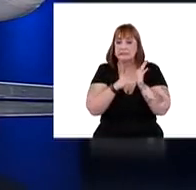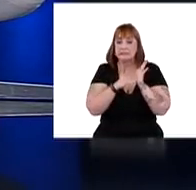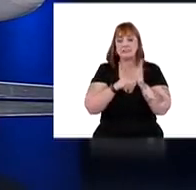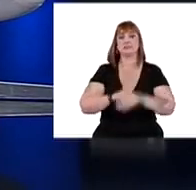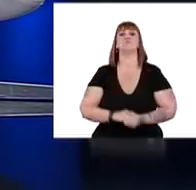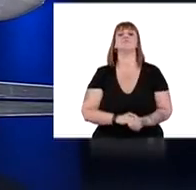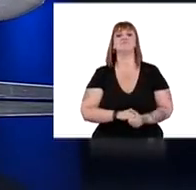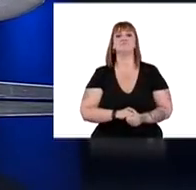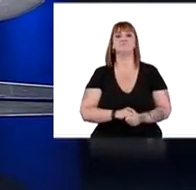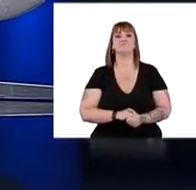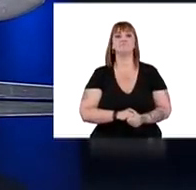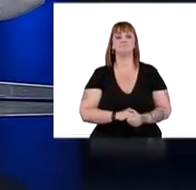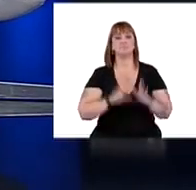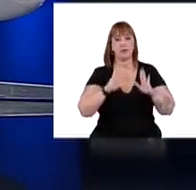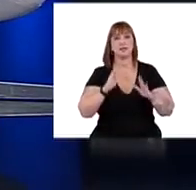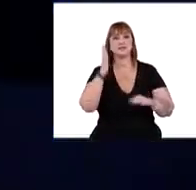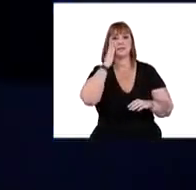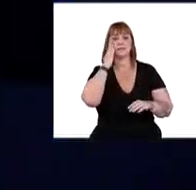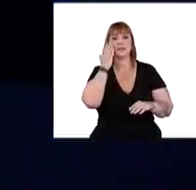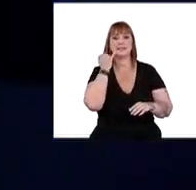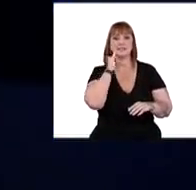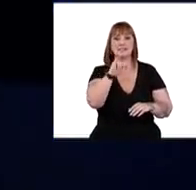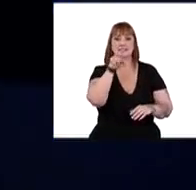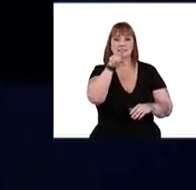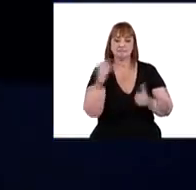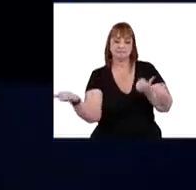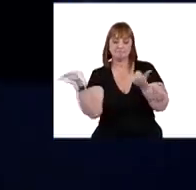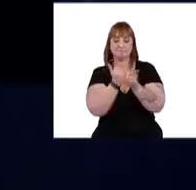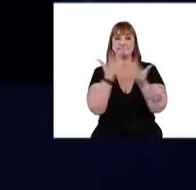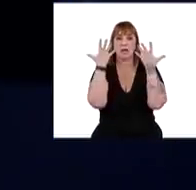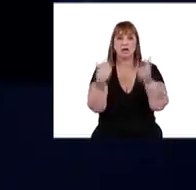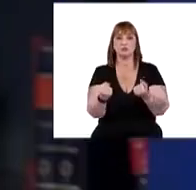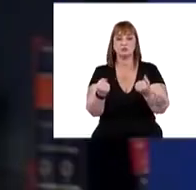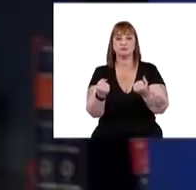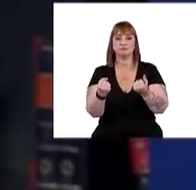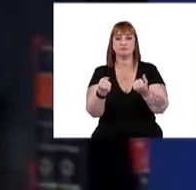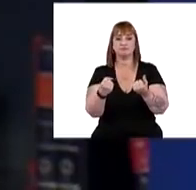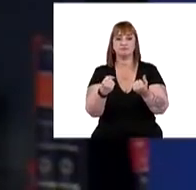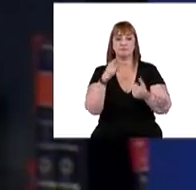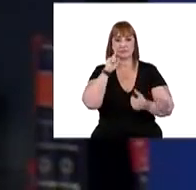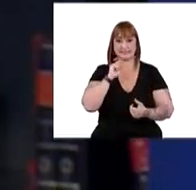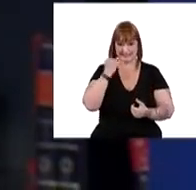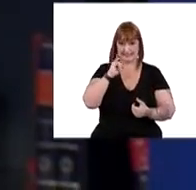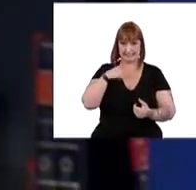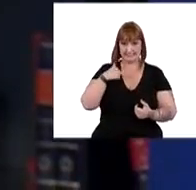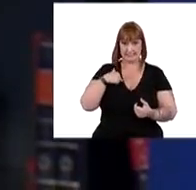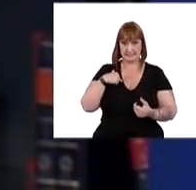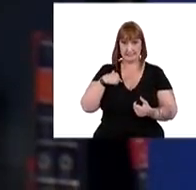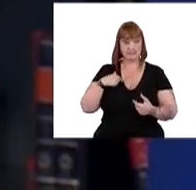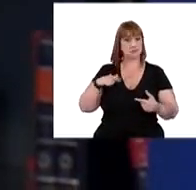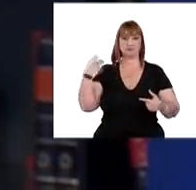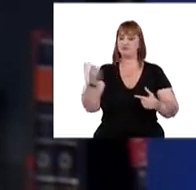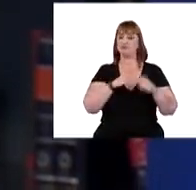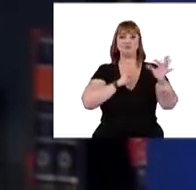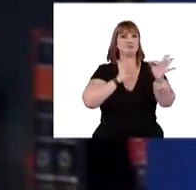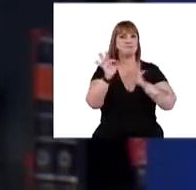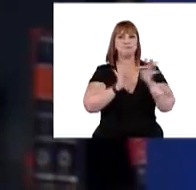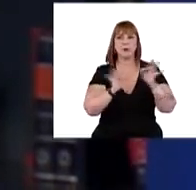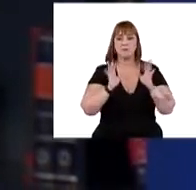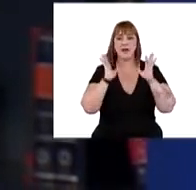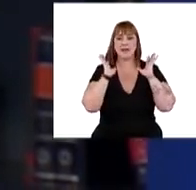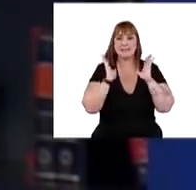aqui. Apertado o nosso tempo, mas eu quero saber, se tiver que assumir, o que o senhor vai fazer? Se tiver que assumir, nós estamos